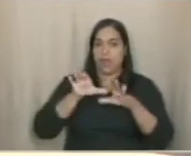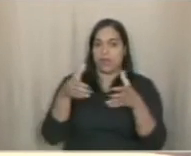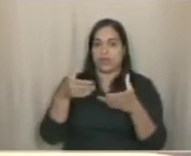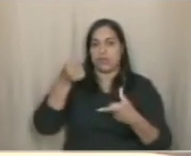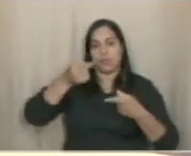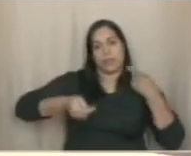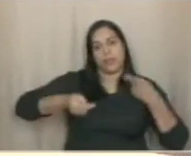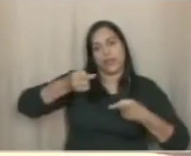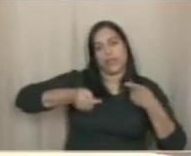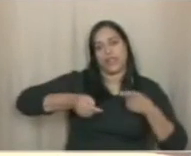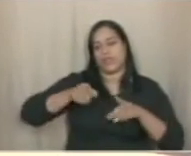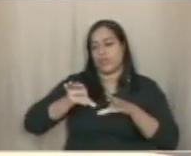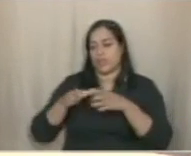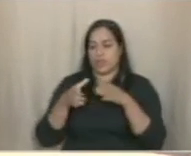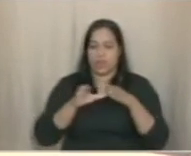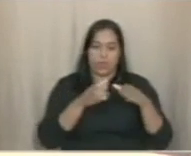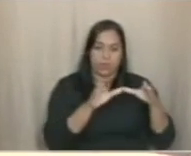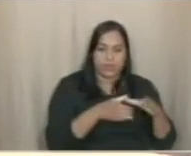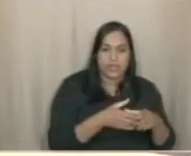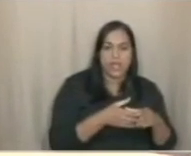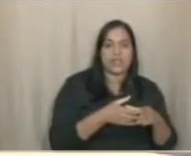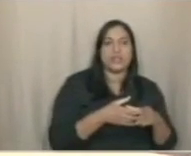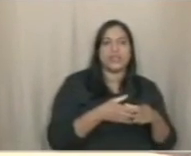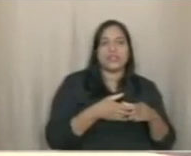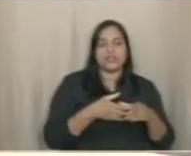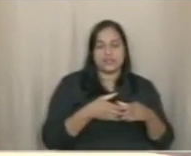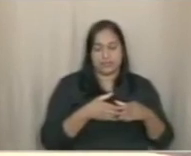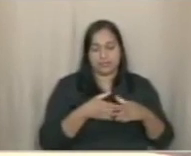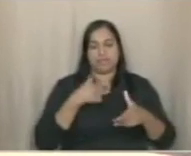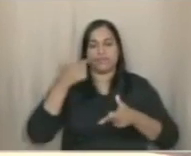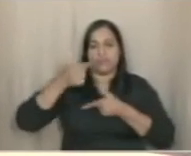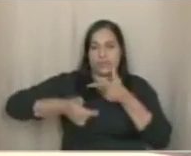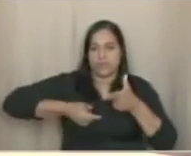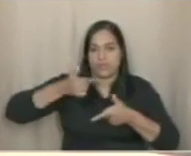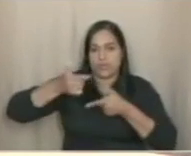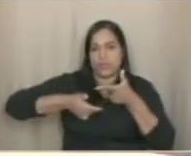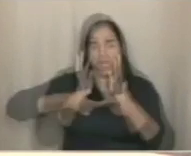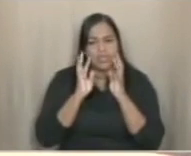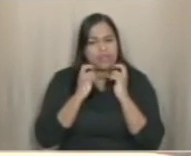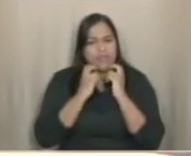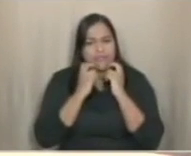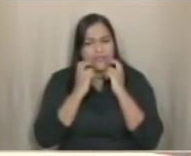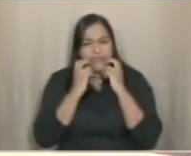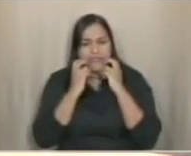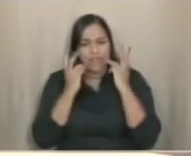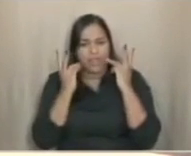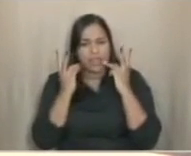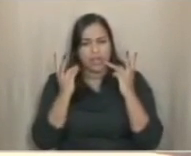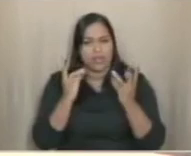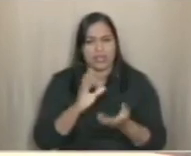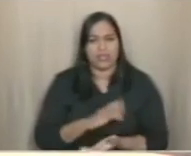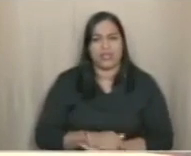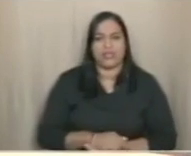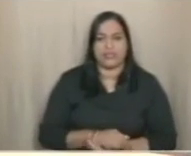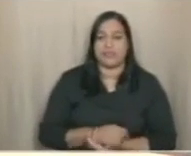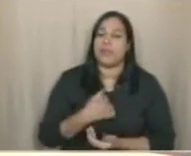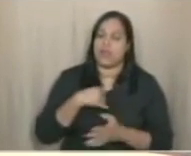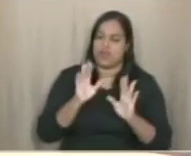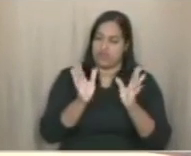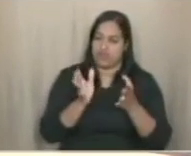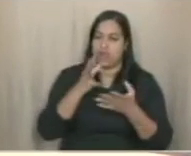comunidade e rebaixar o trabalho que eu faço, Ivan Moraes. Mas já estou tomando minhas